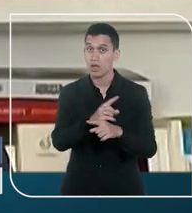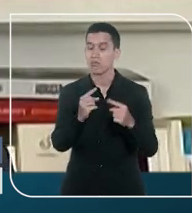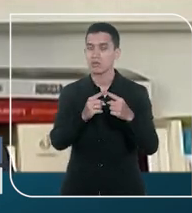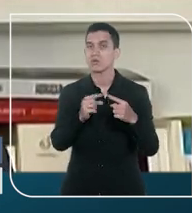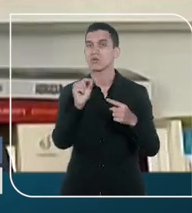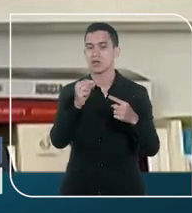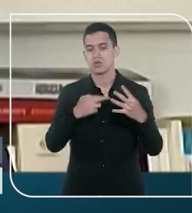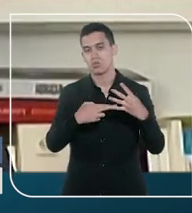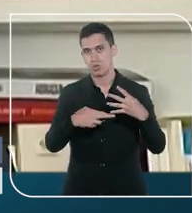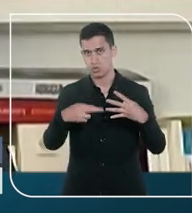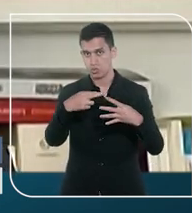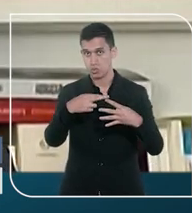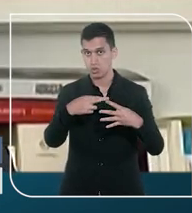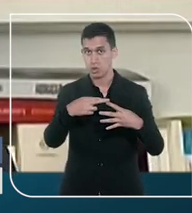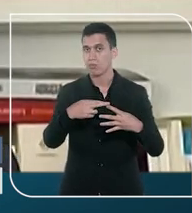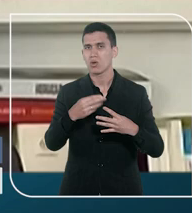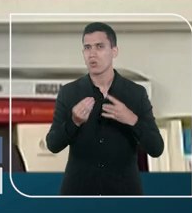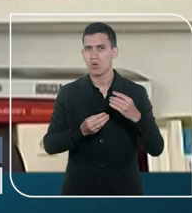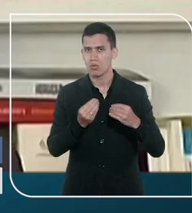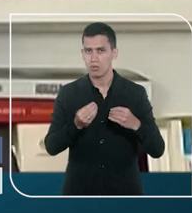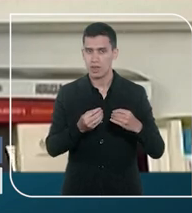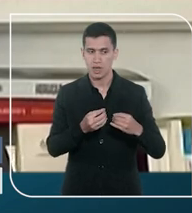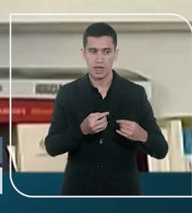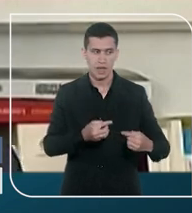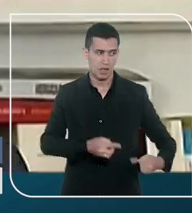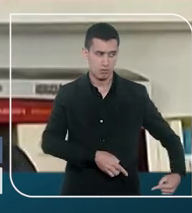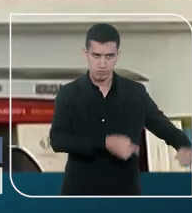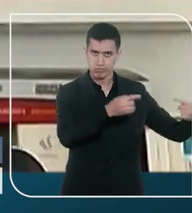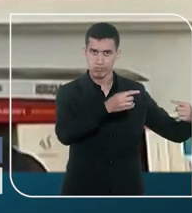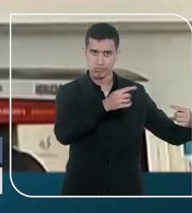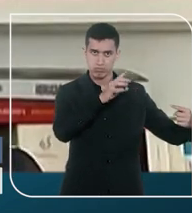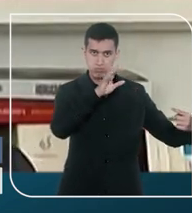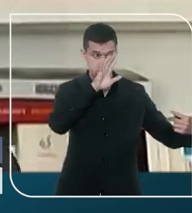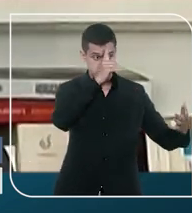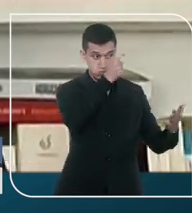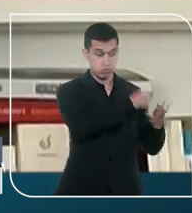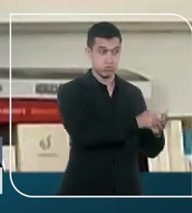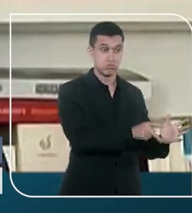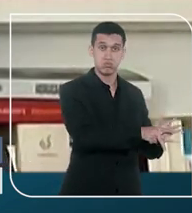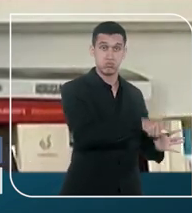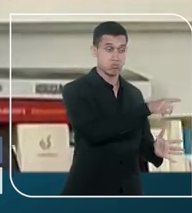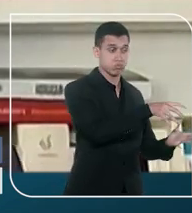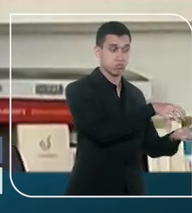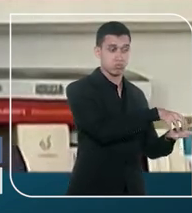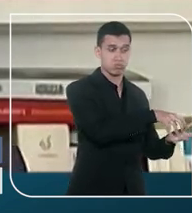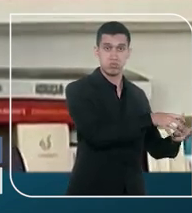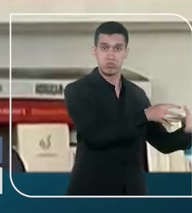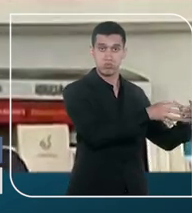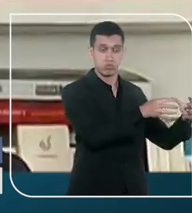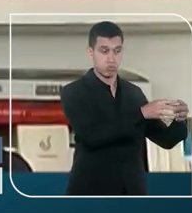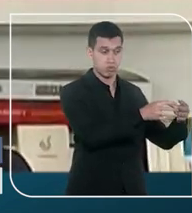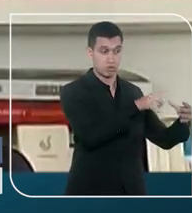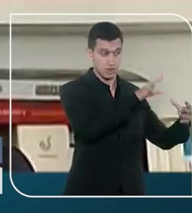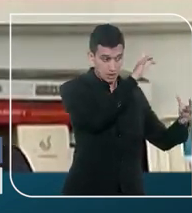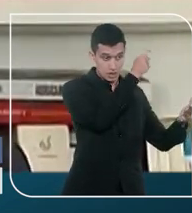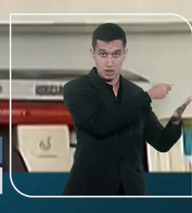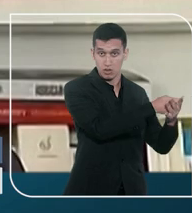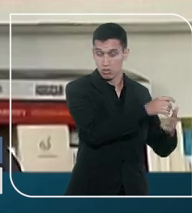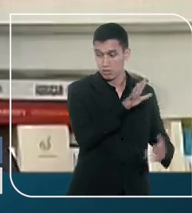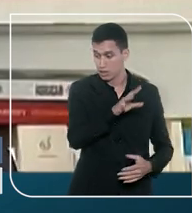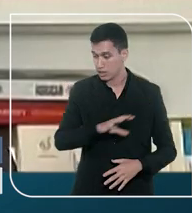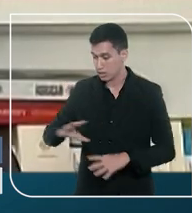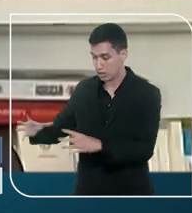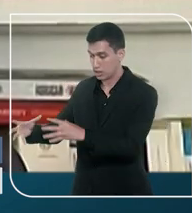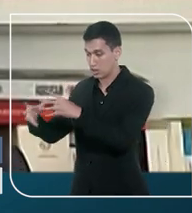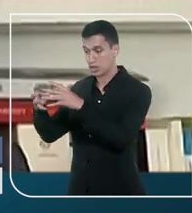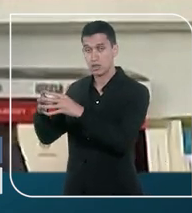recurso contra uma decisão de órgão fracionário que teria divergido do entendimento de